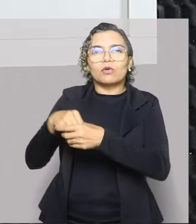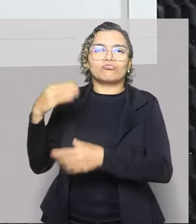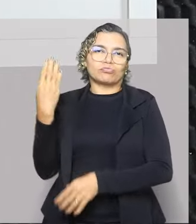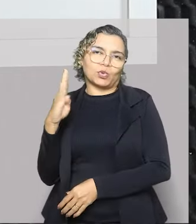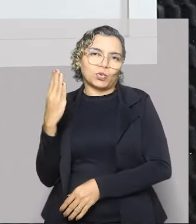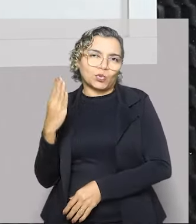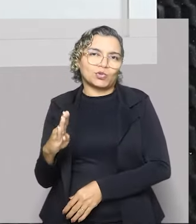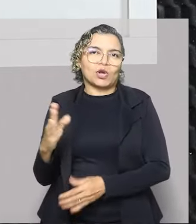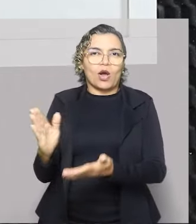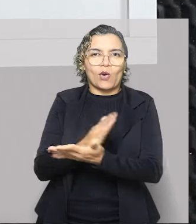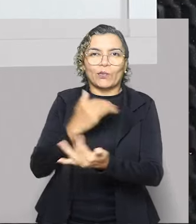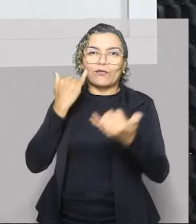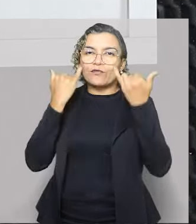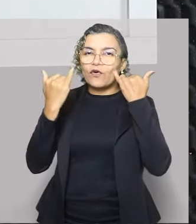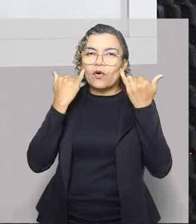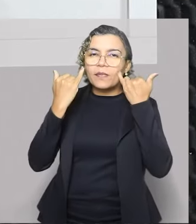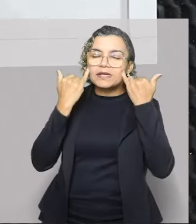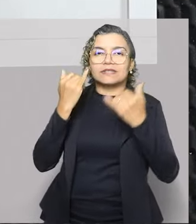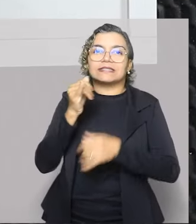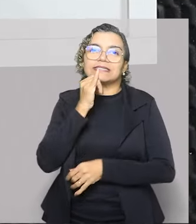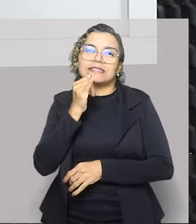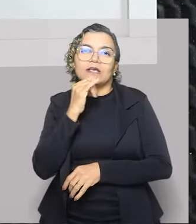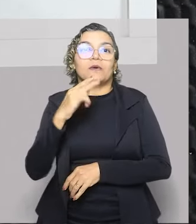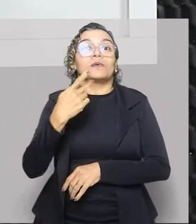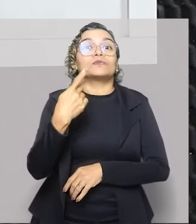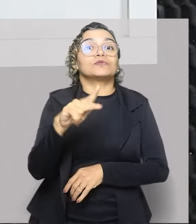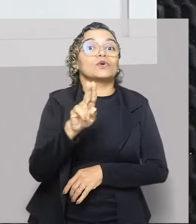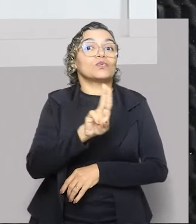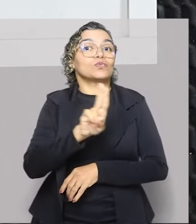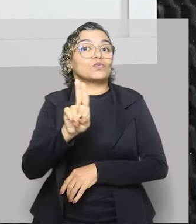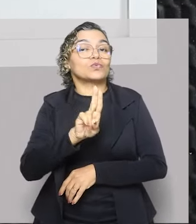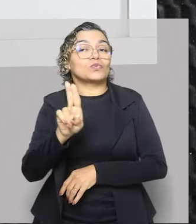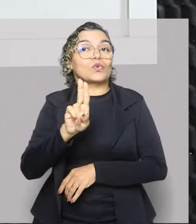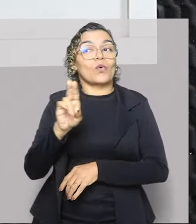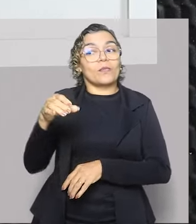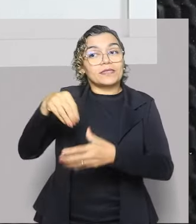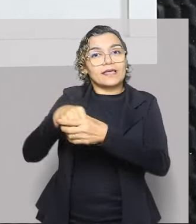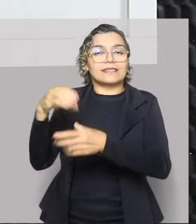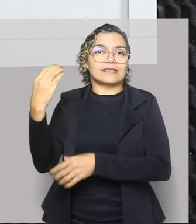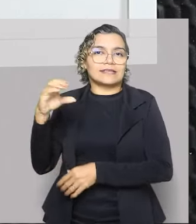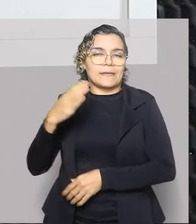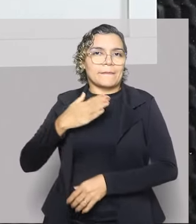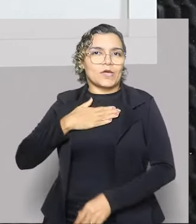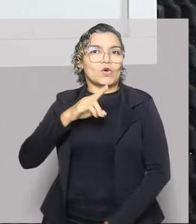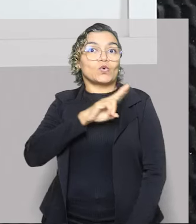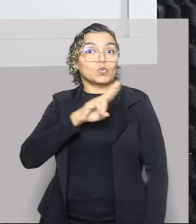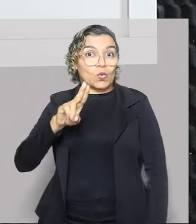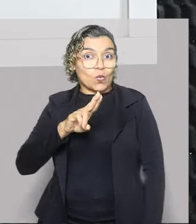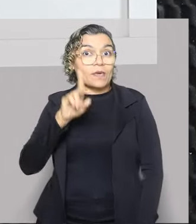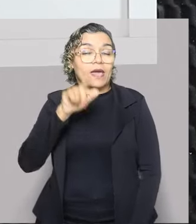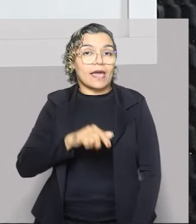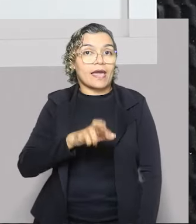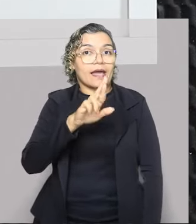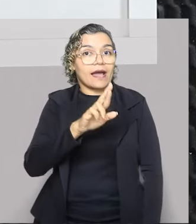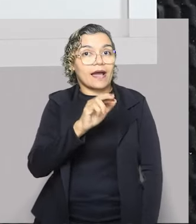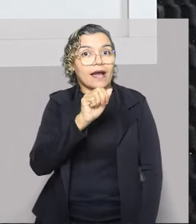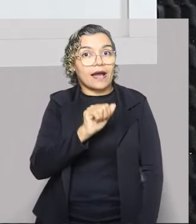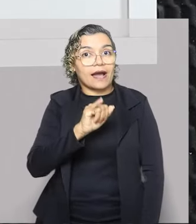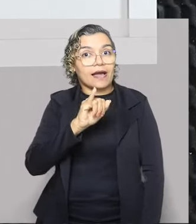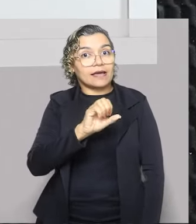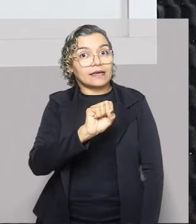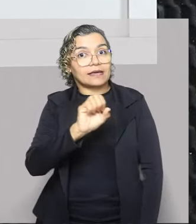essas informações Qual é o seu nome científico né o meu nome né aqui por todo mundo me chama é Raísa